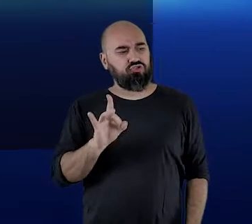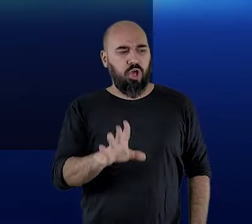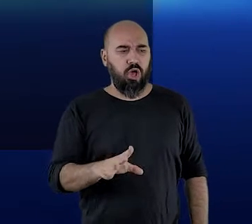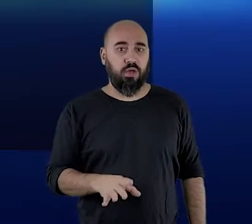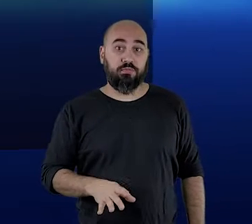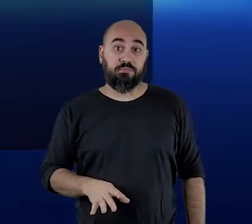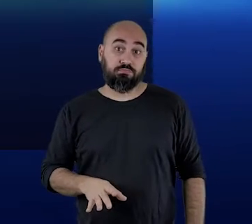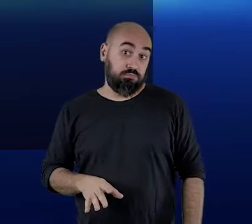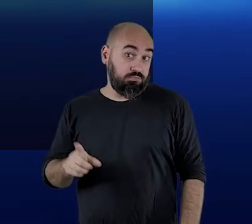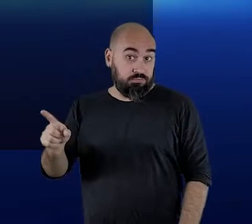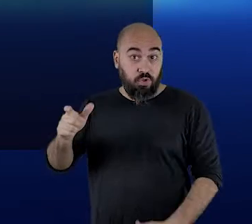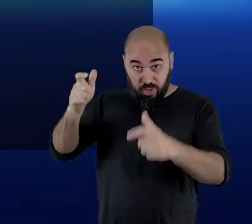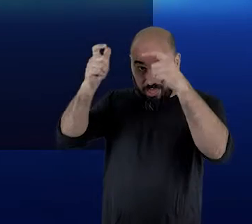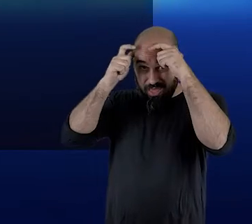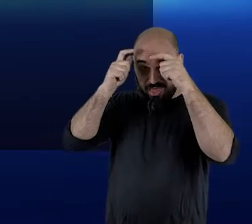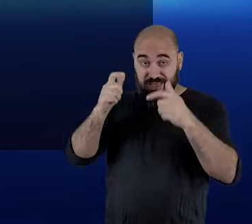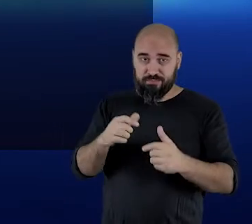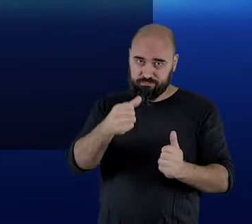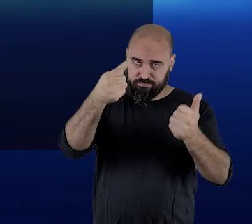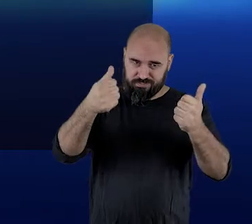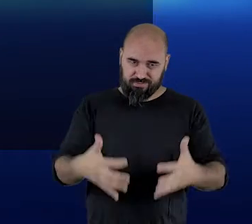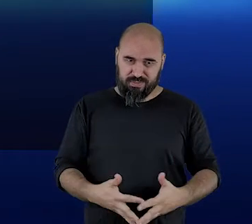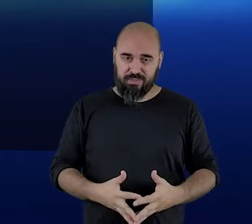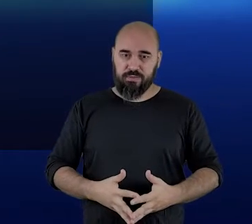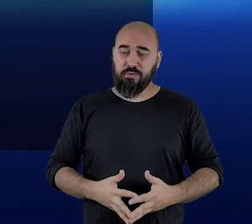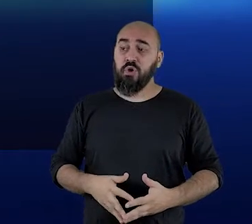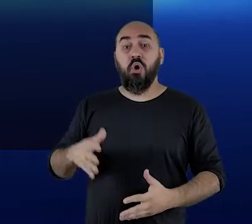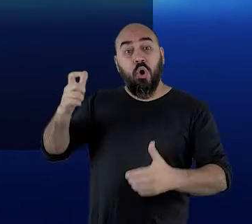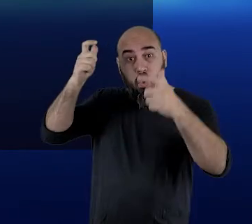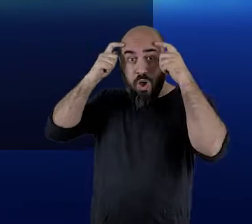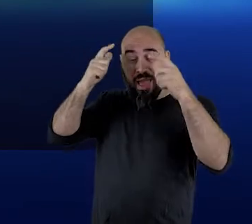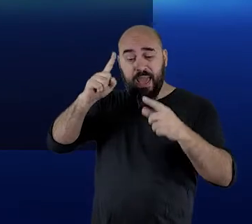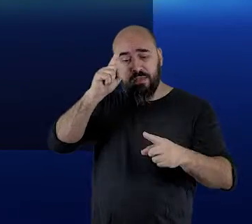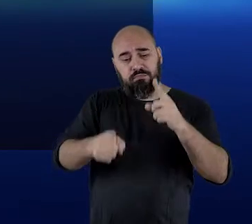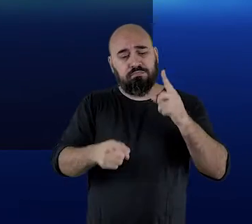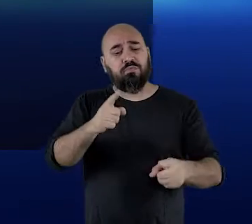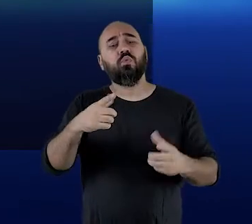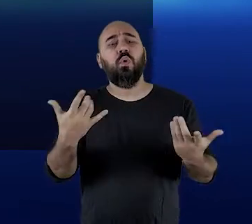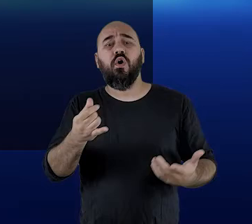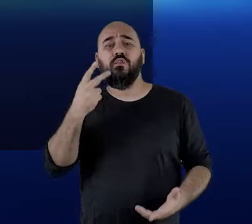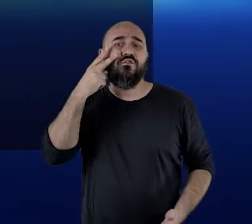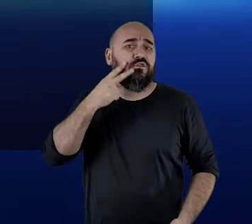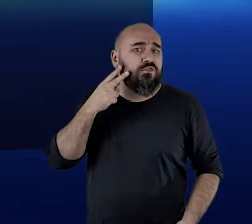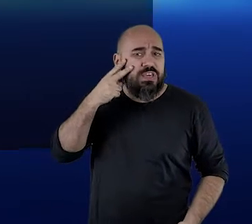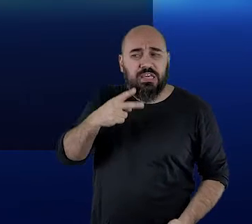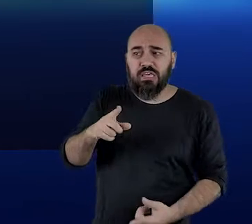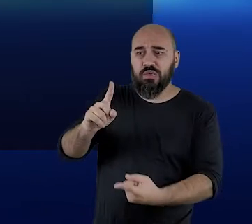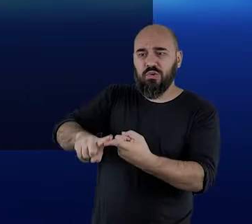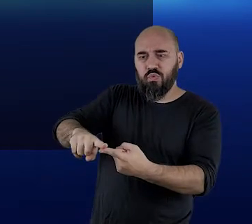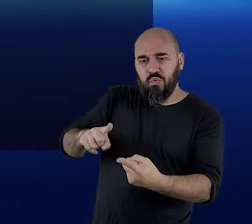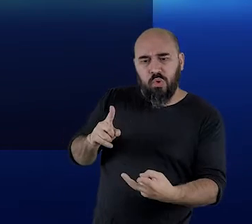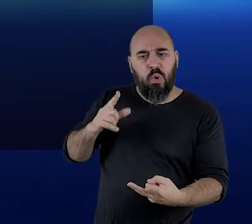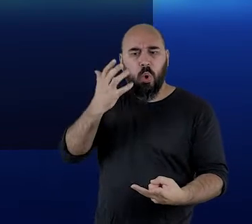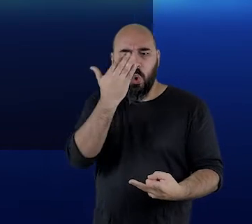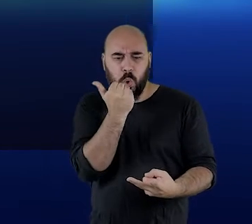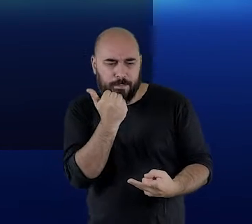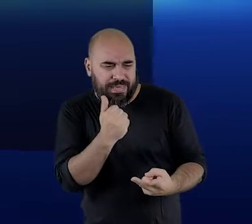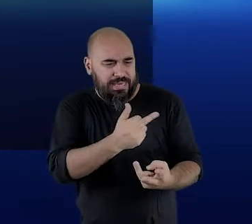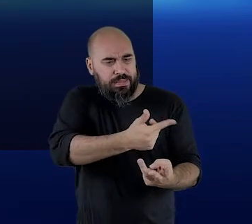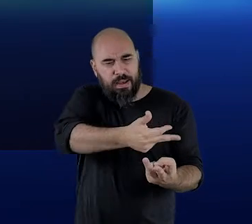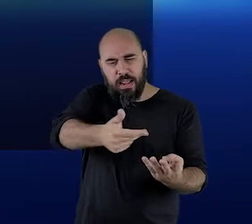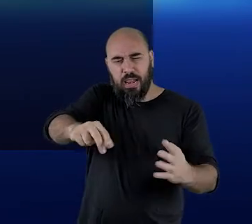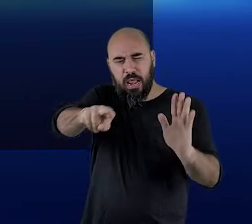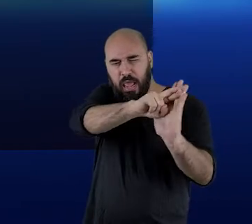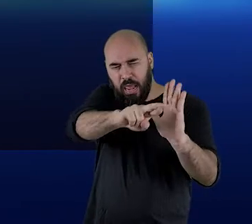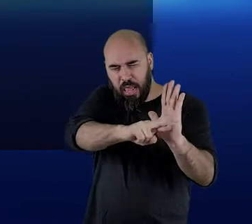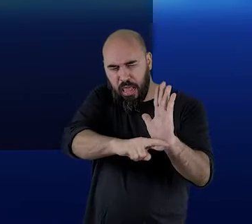ração diária das finas iguarias da mesa real e do vinho que ele bebia, e que assim fossem mantidos